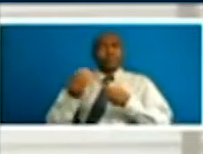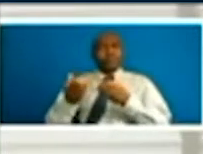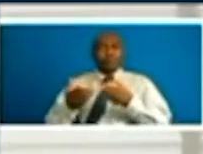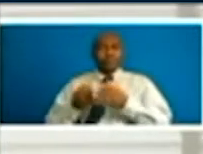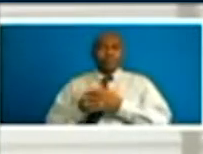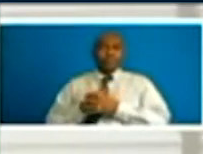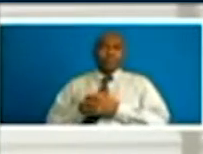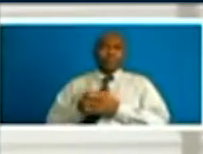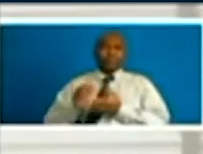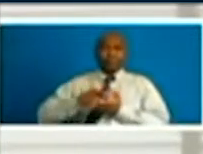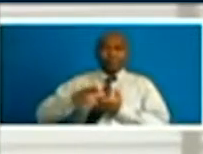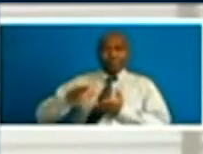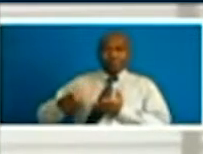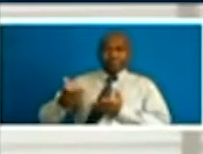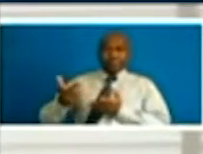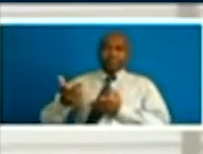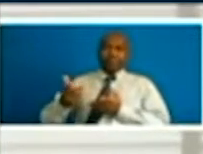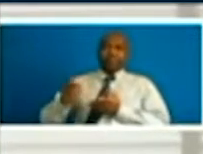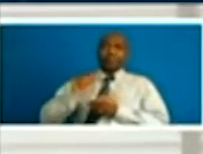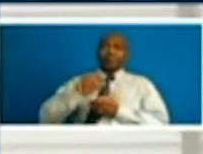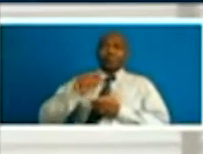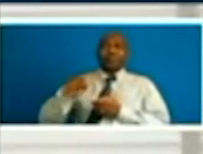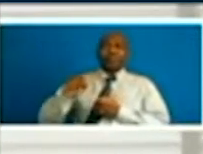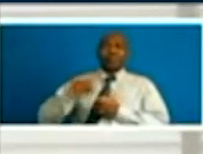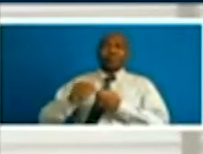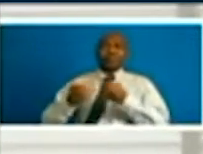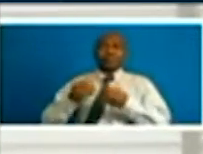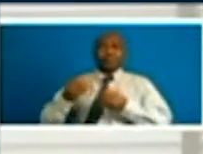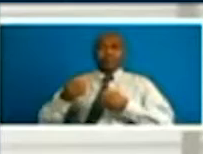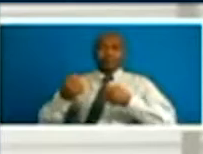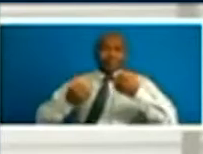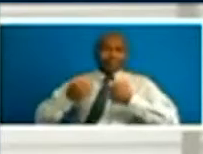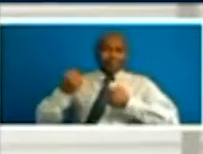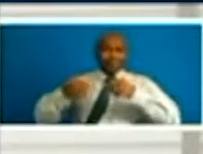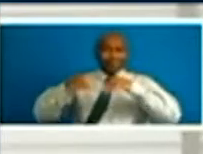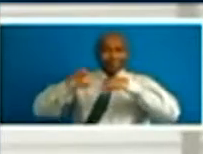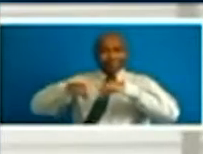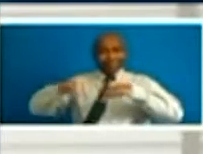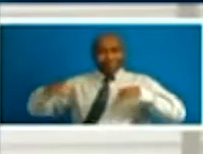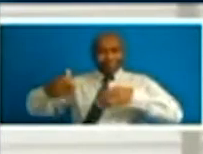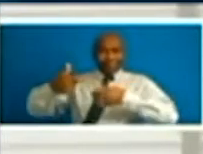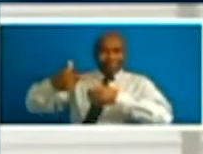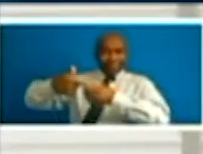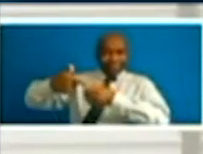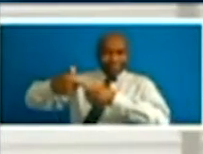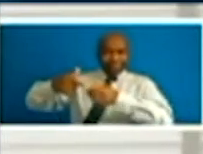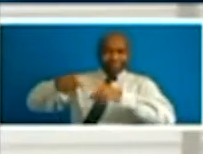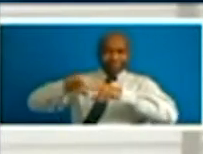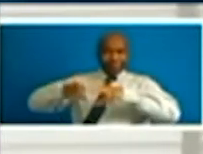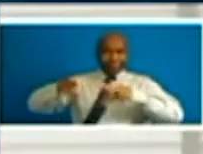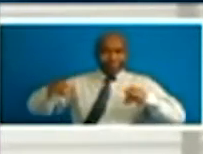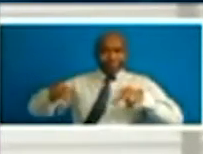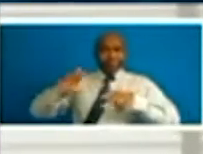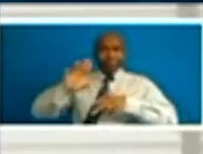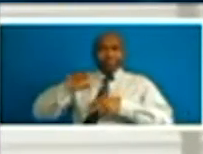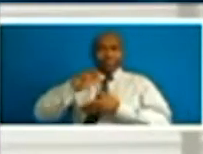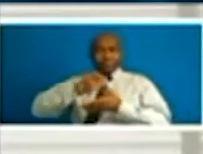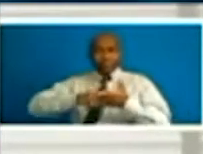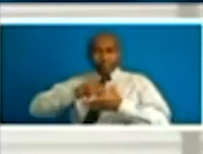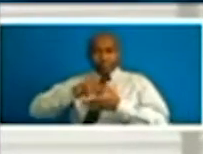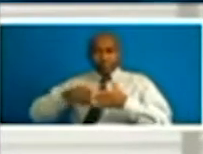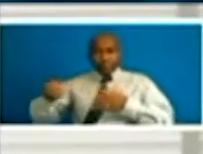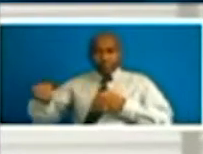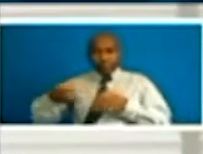das despesas com abastecimento de veículos considerando a revelia do gestor e por consequência ausência de novos documentos o